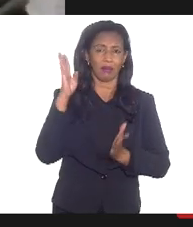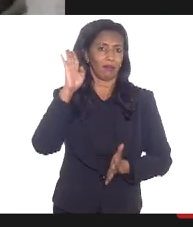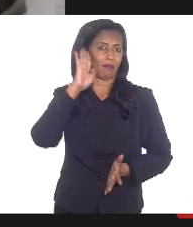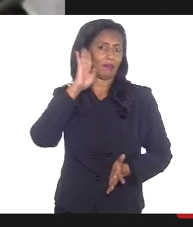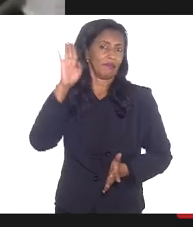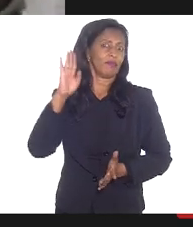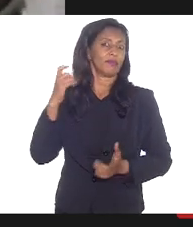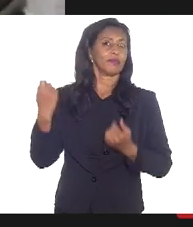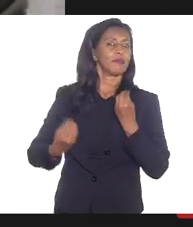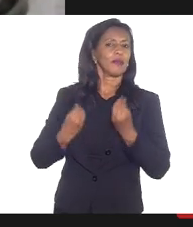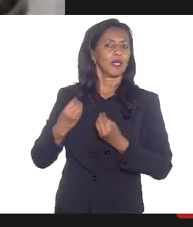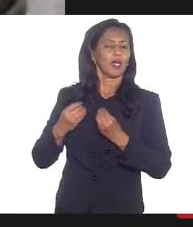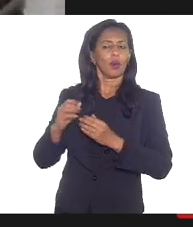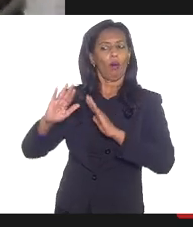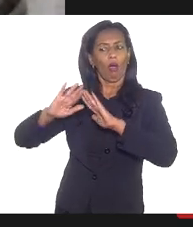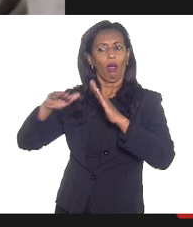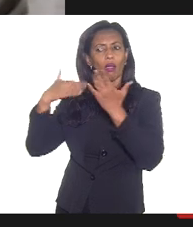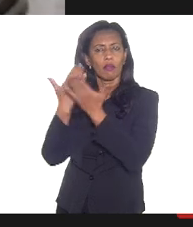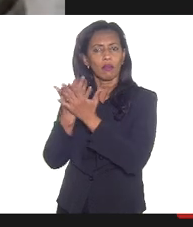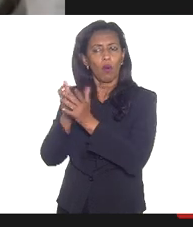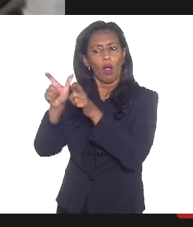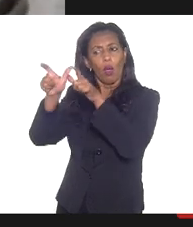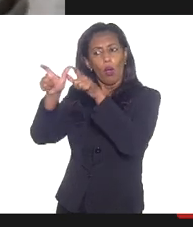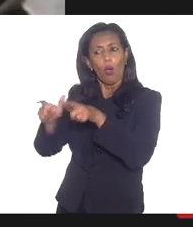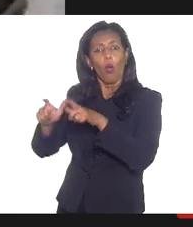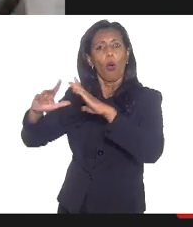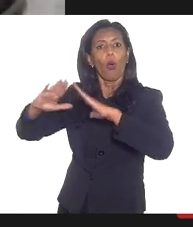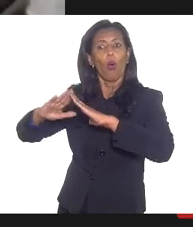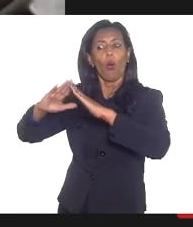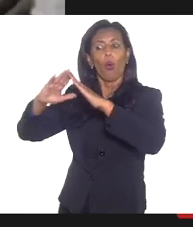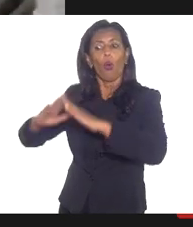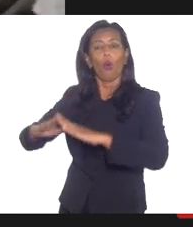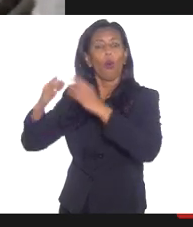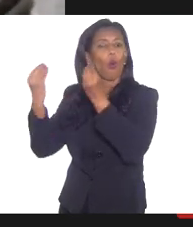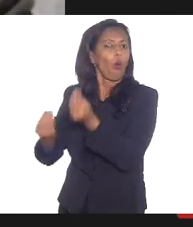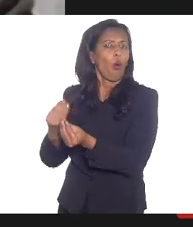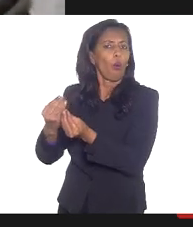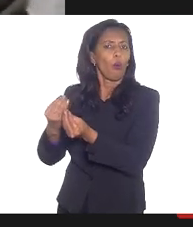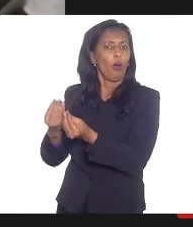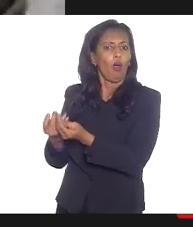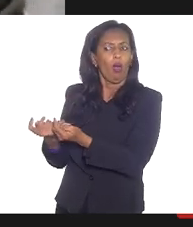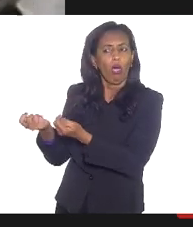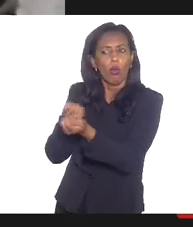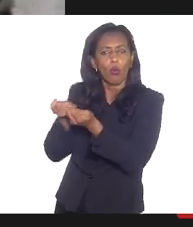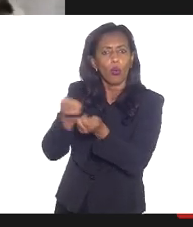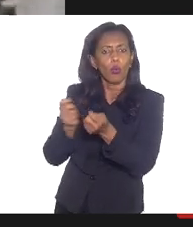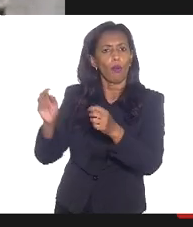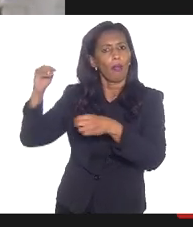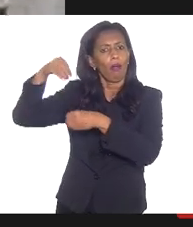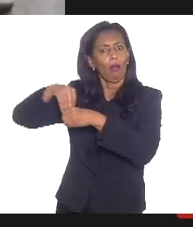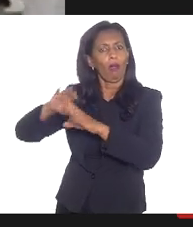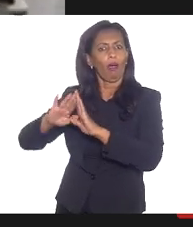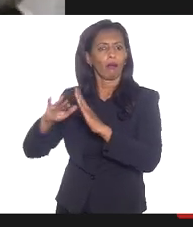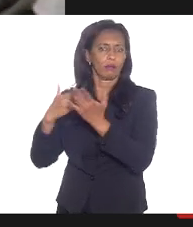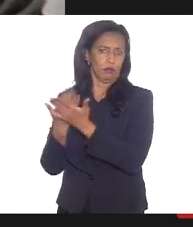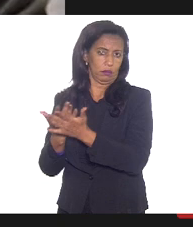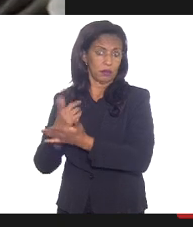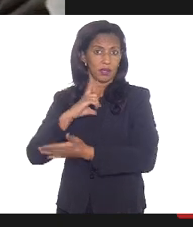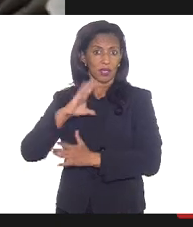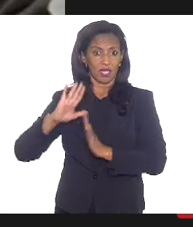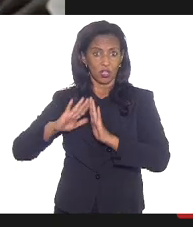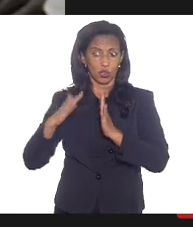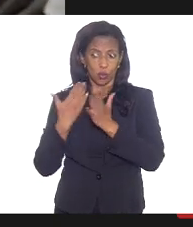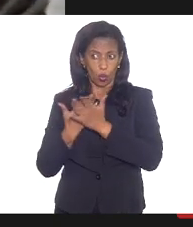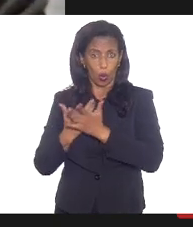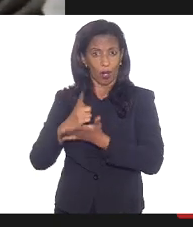as condições das escolas, as condições econômicas de cada escola. Porque, assim, tem escolas que